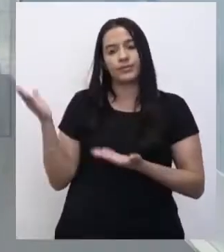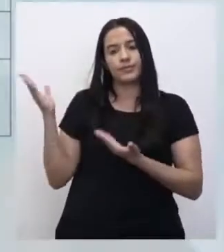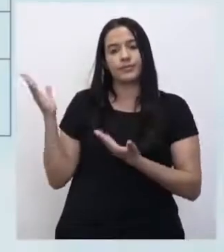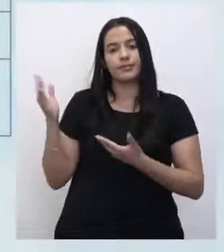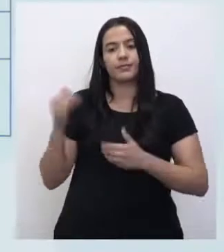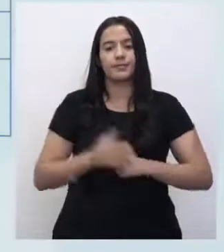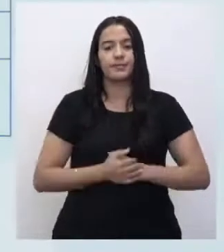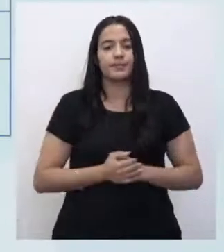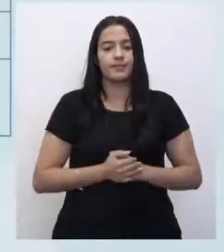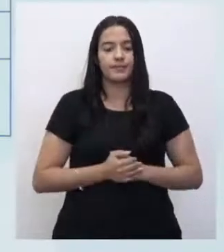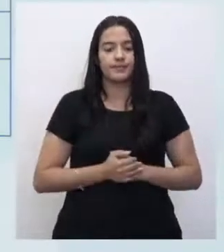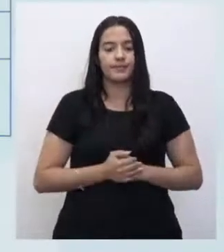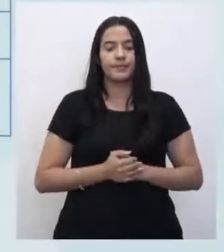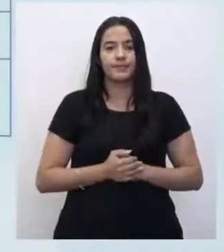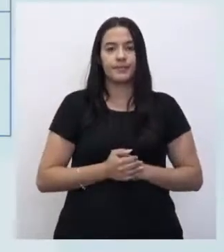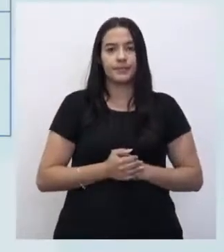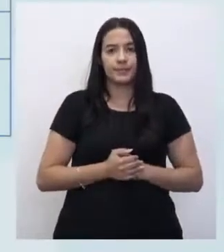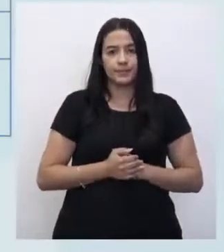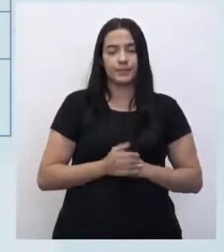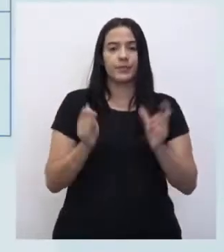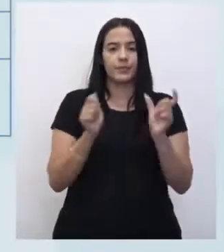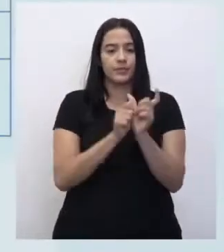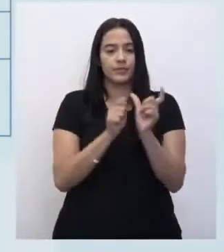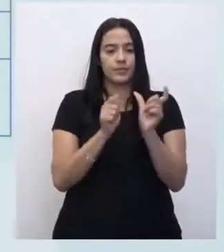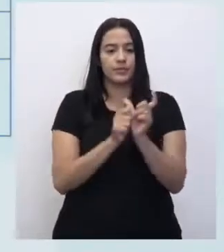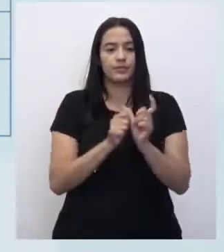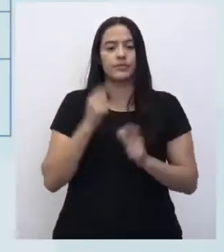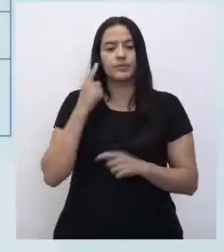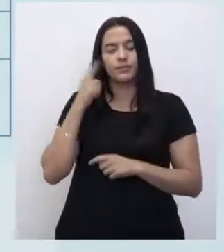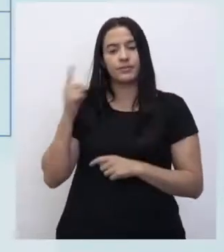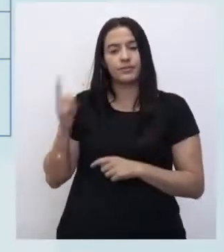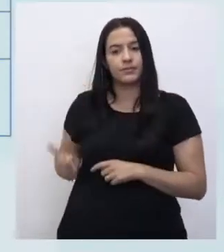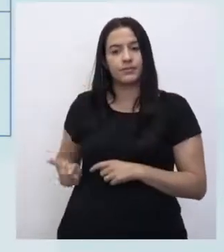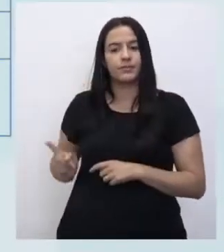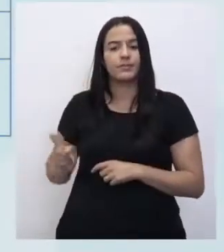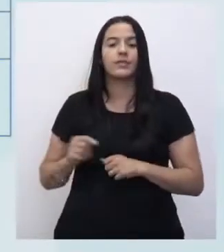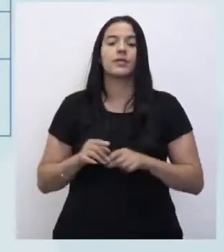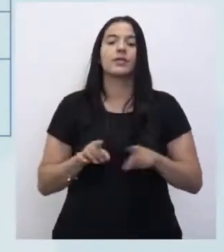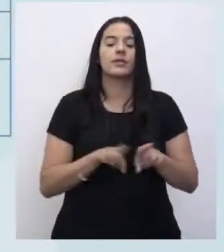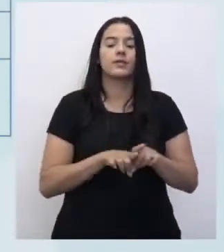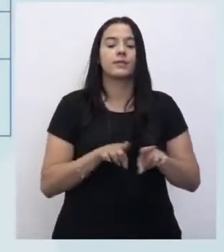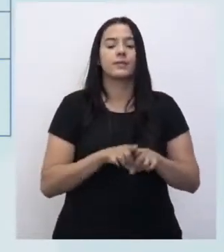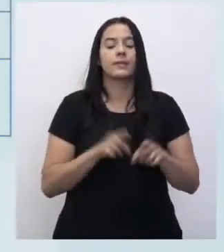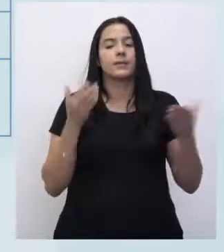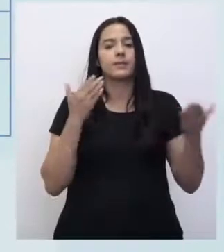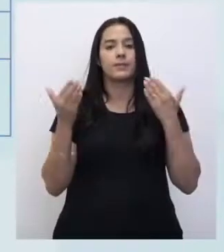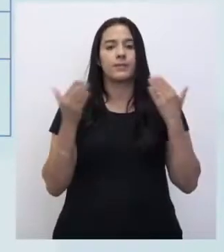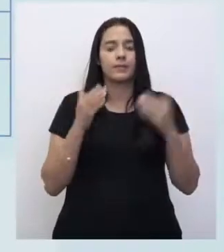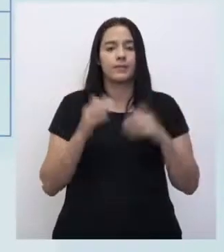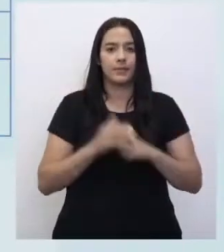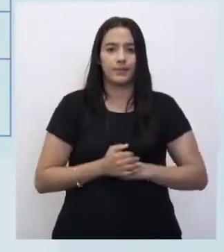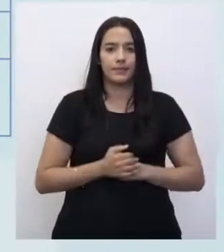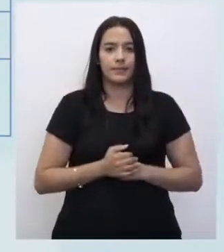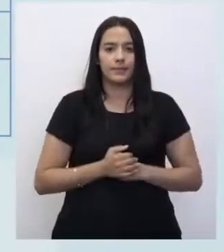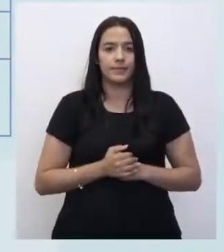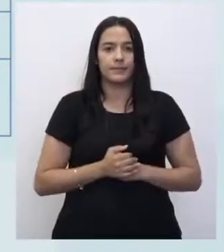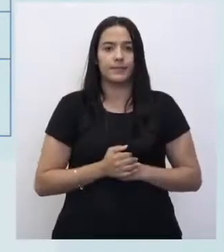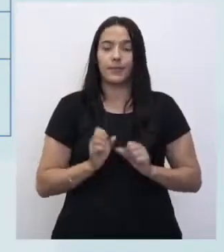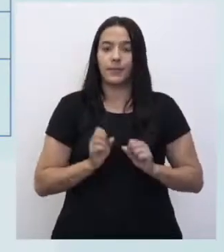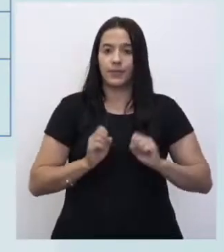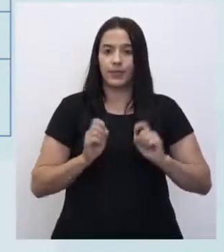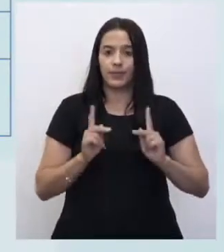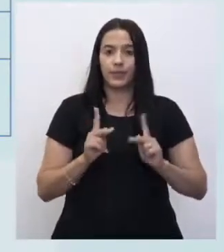chart para vocês. Ó. Lá no quadrinho, bad, de mal, polluted, poluído, the worst, o pior, the most polluted. Tudo